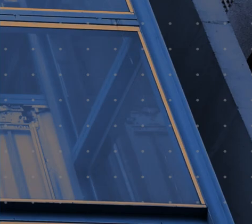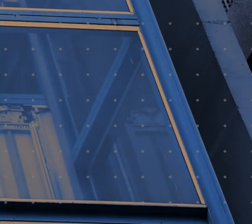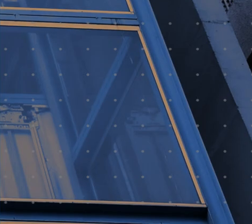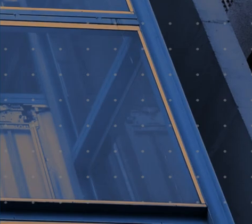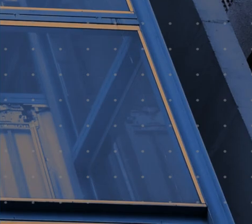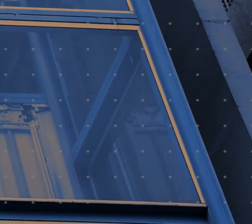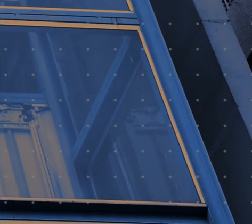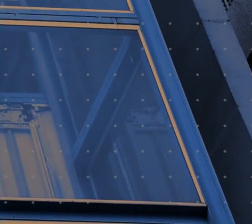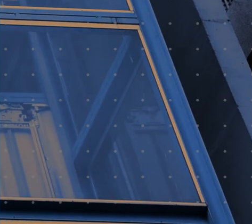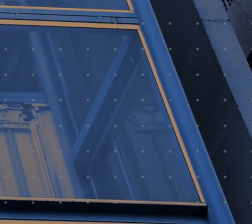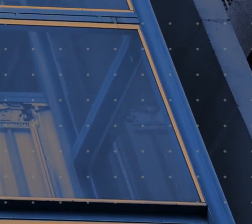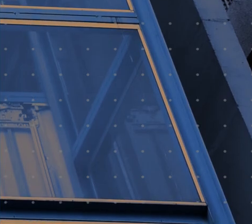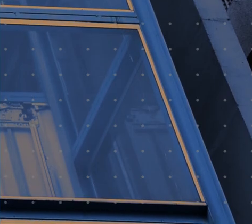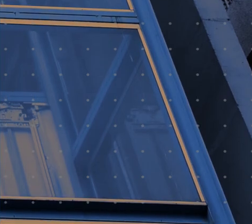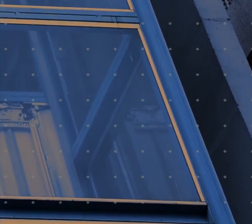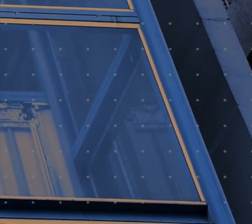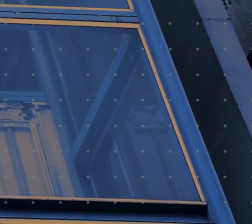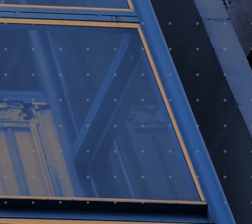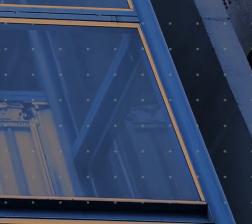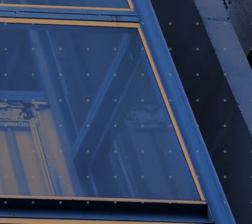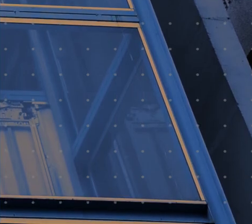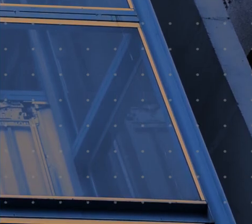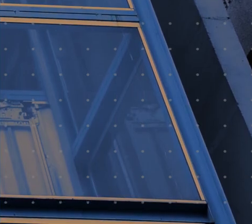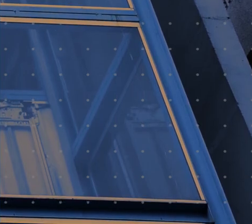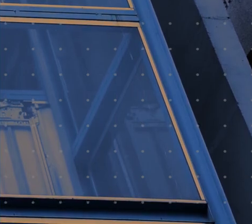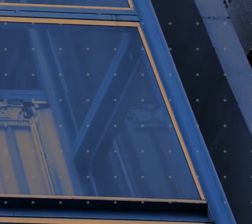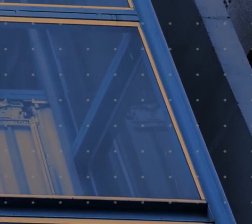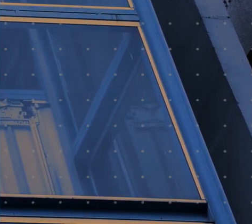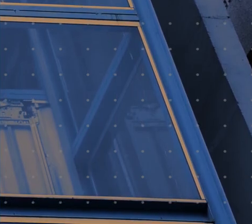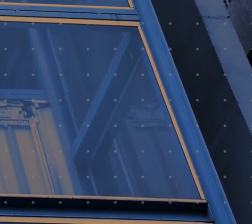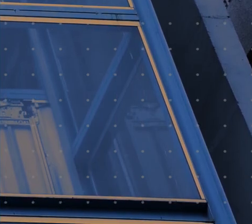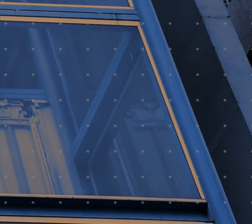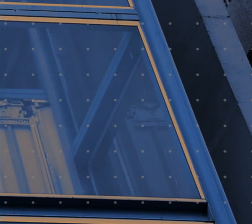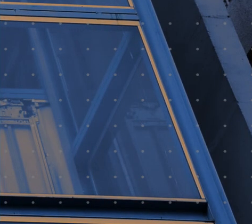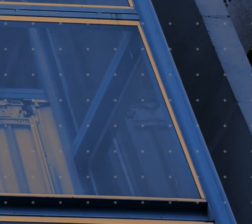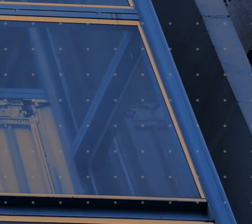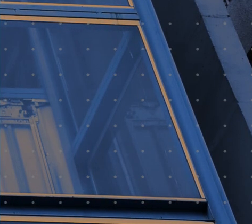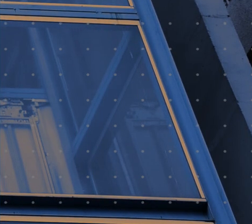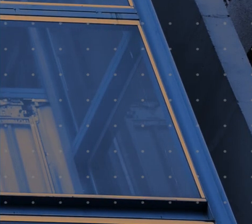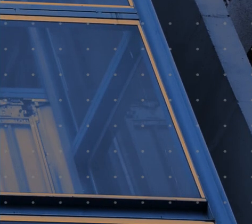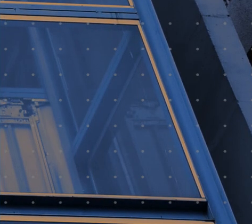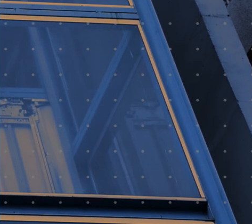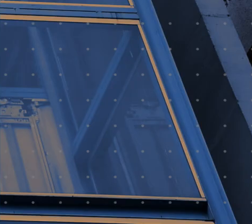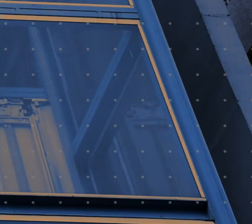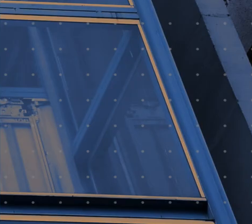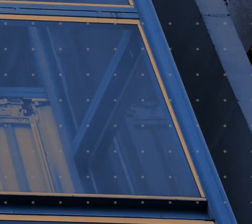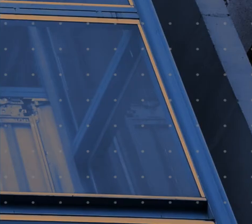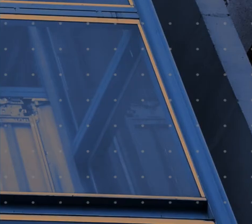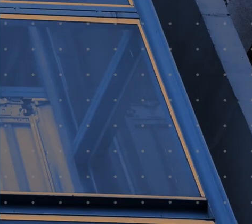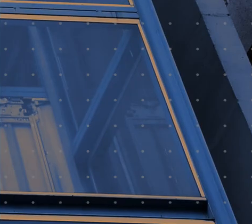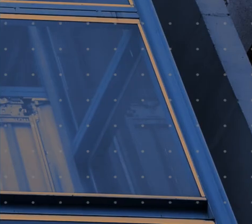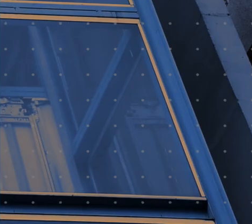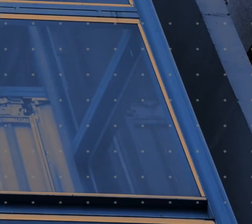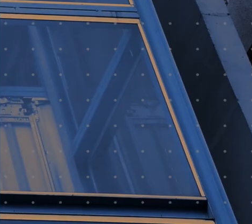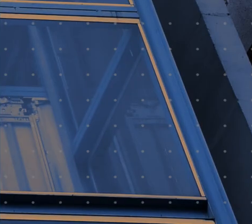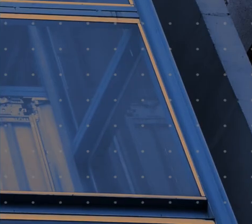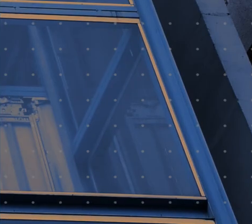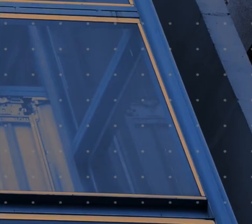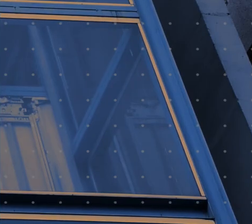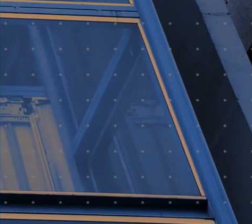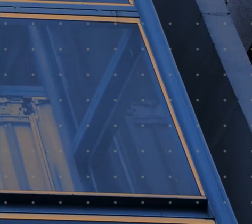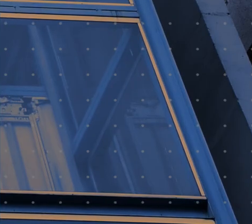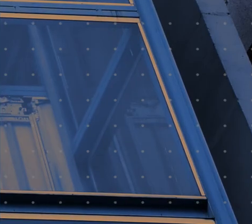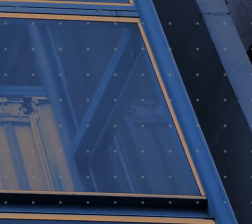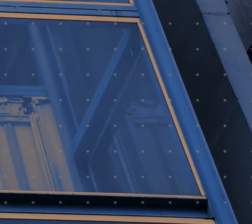geral, mecânico de motor a diesel, montador, nutricionista, operador de caixa, operador de